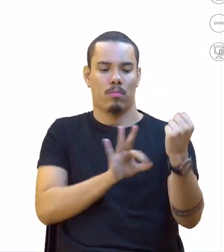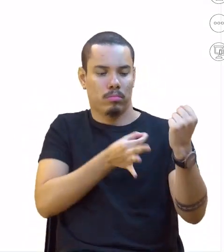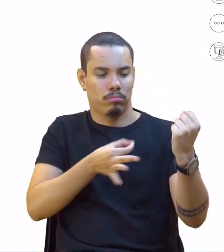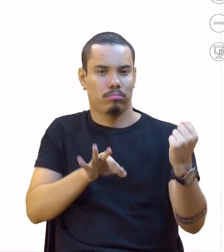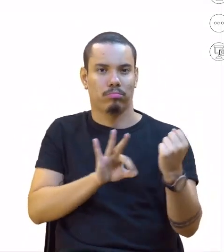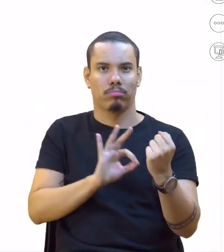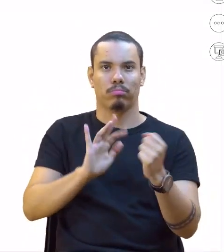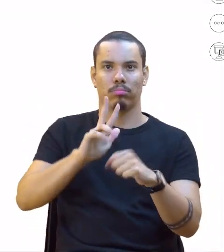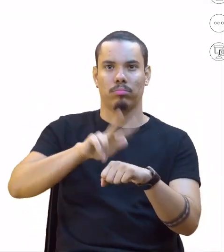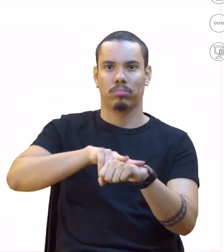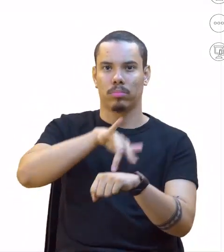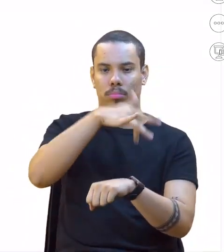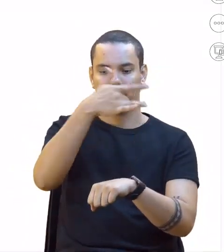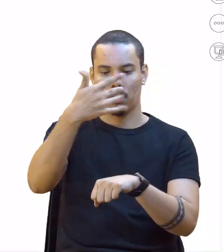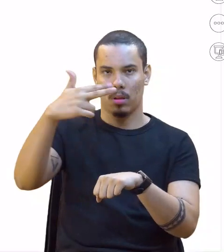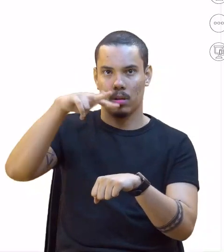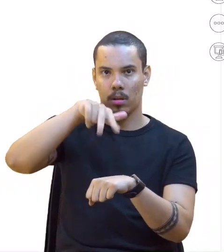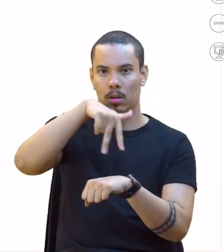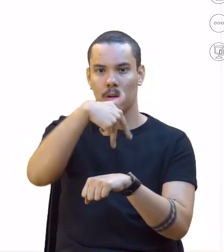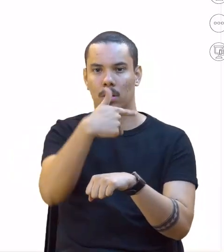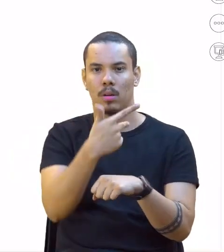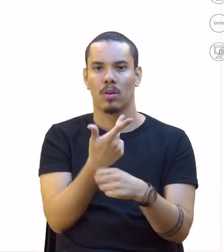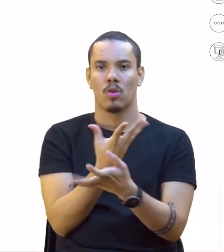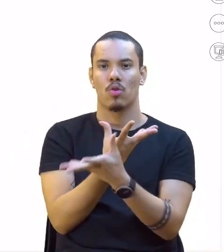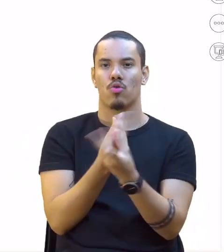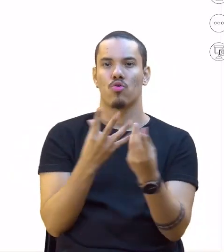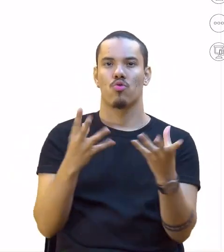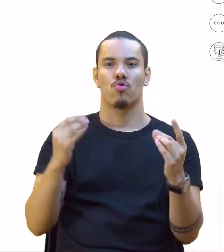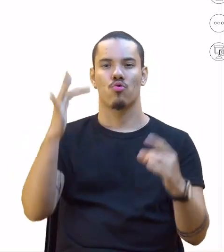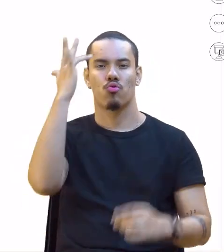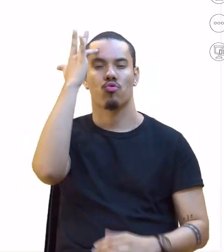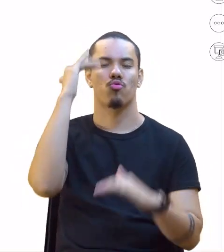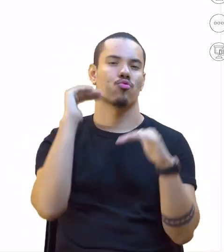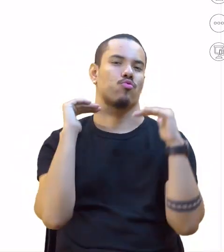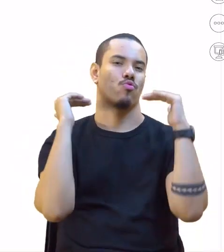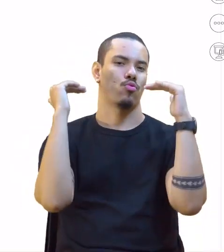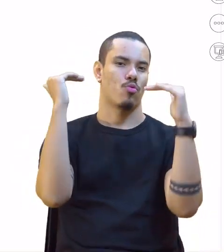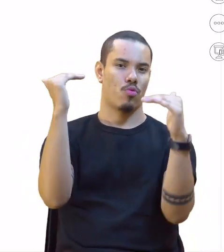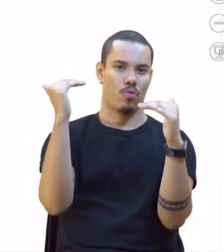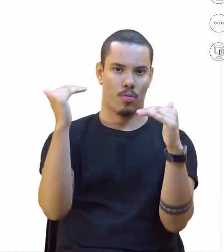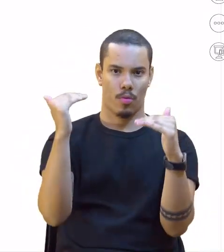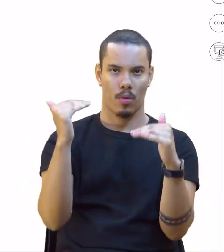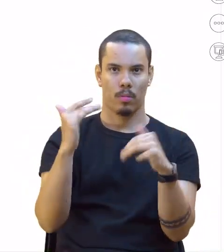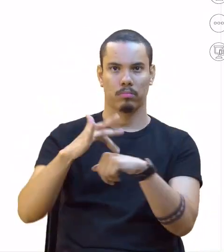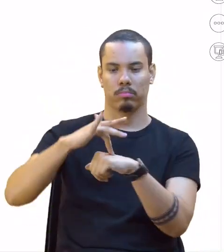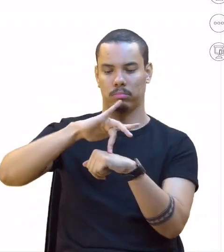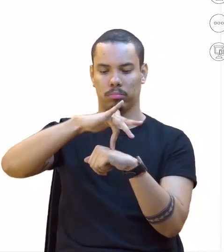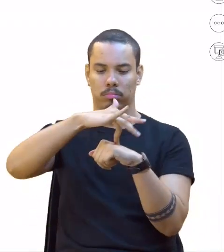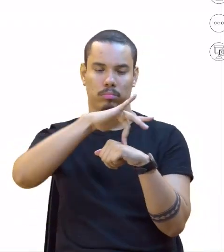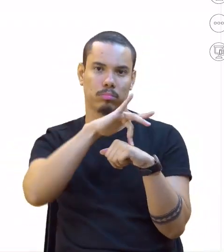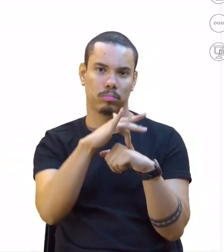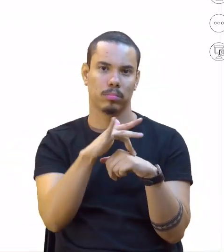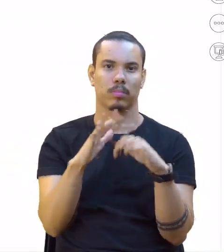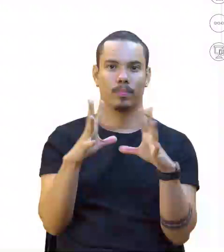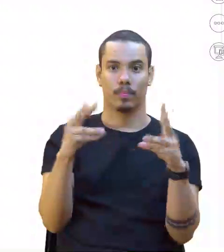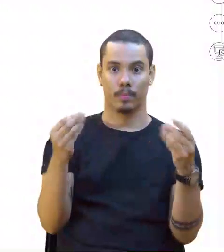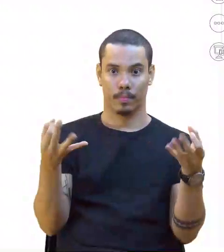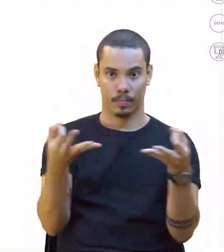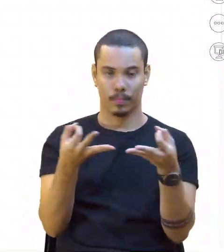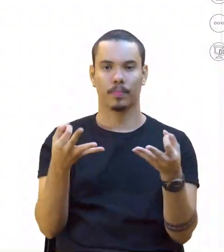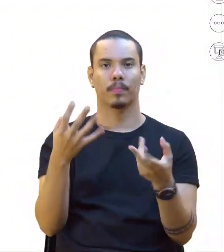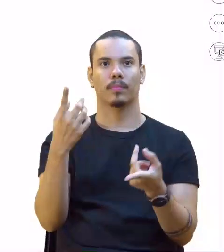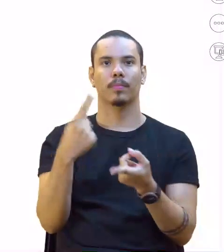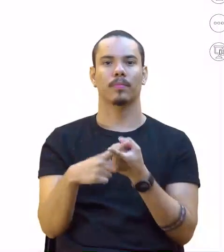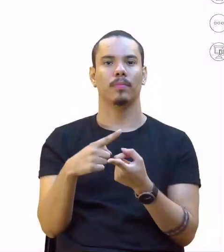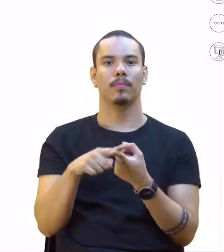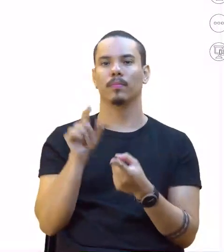e essa dança, né, mais cheia de robustez, né, e tal, né, essa questão toda, porque o